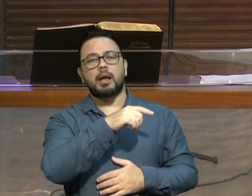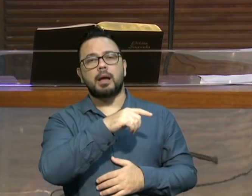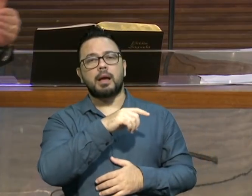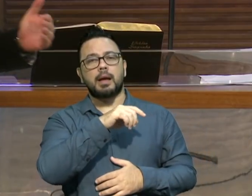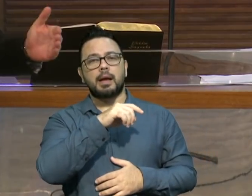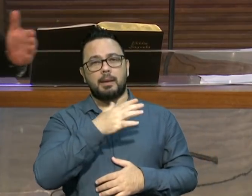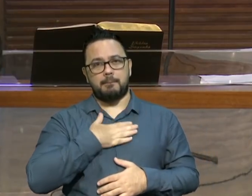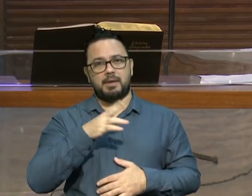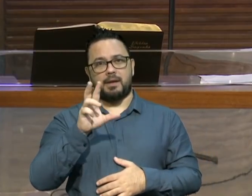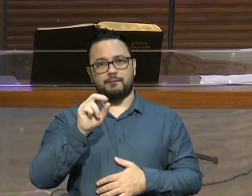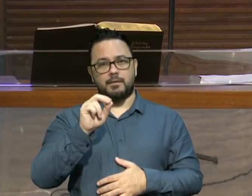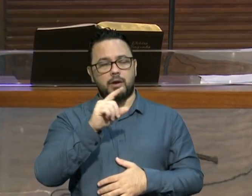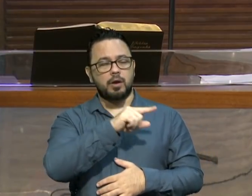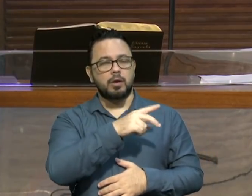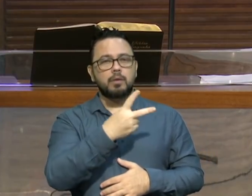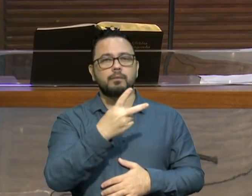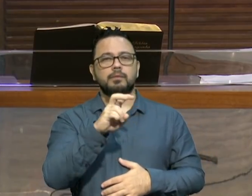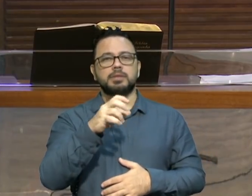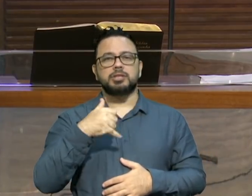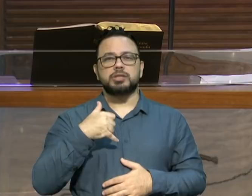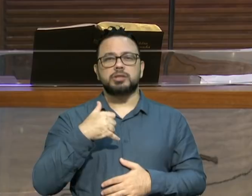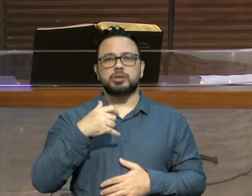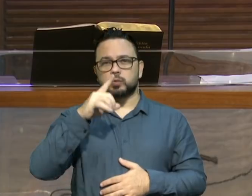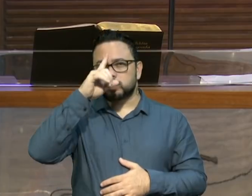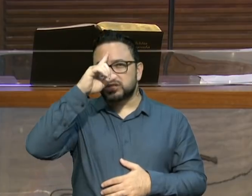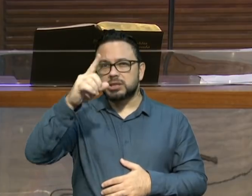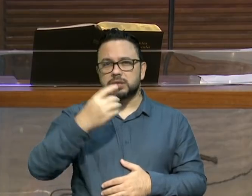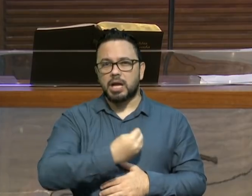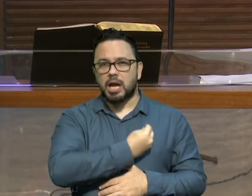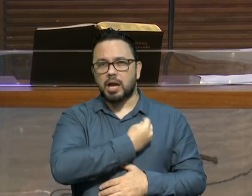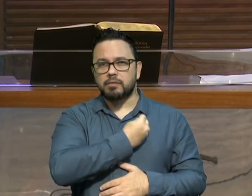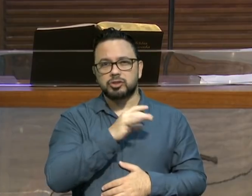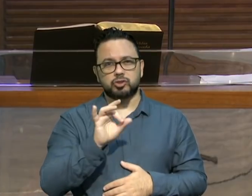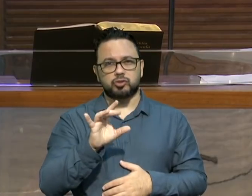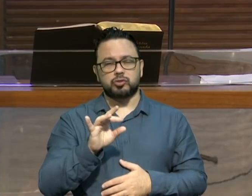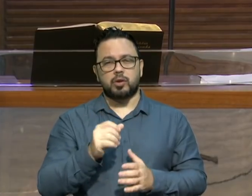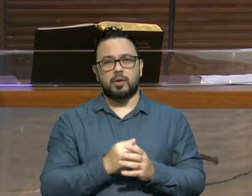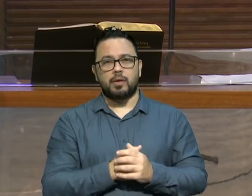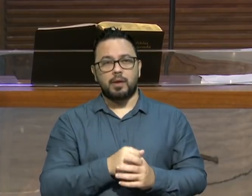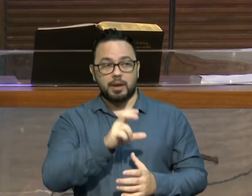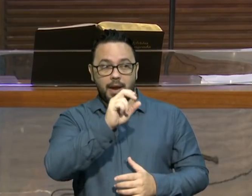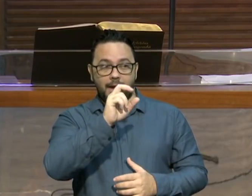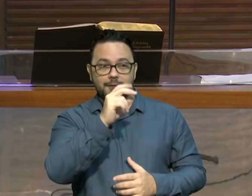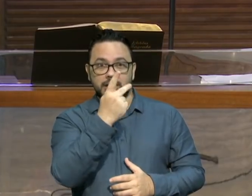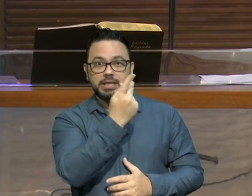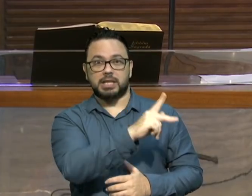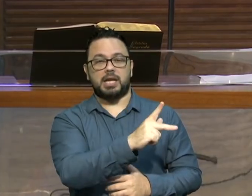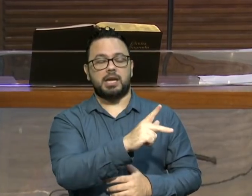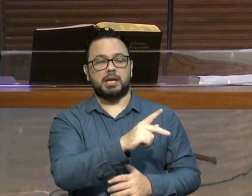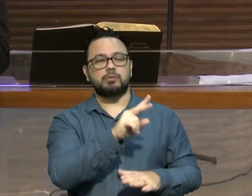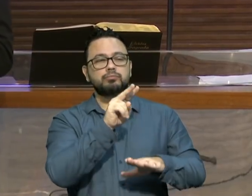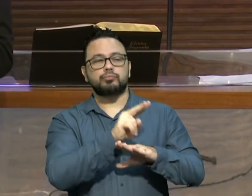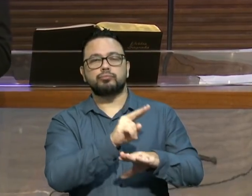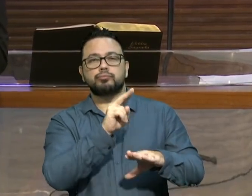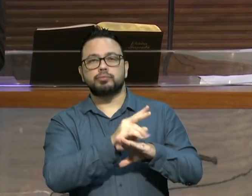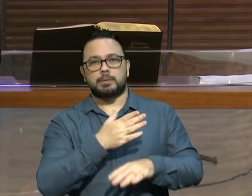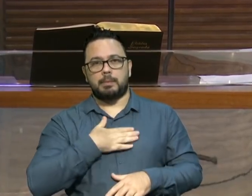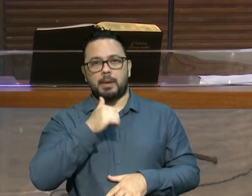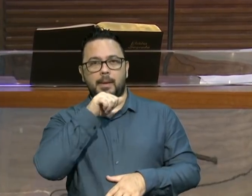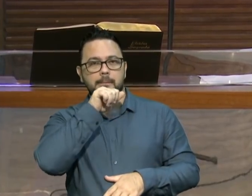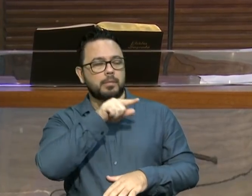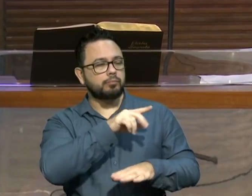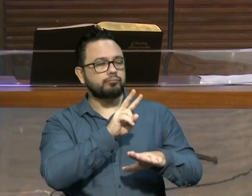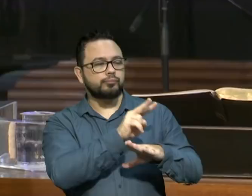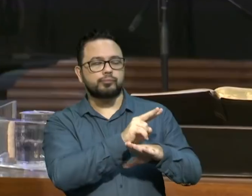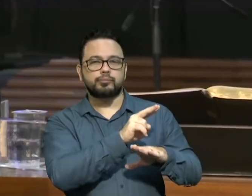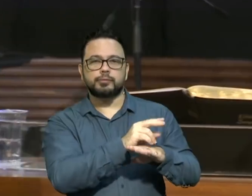ela ficou Órfã e a sua vozinha e a criou EA sua vozinha